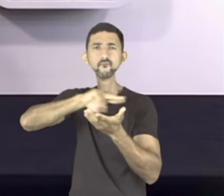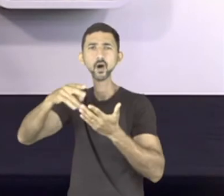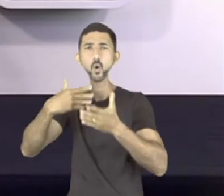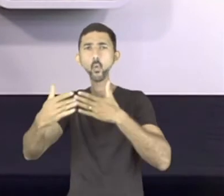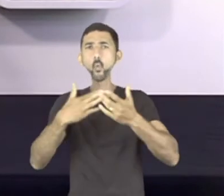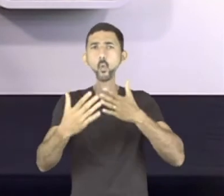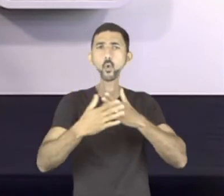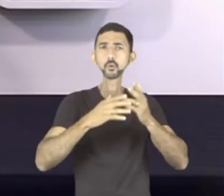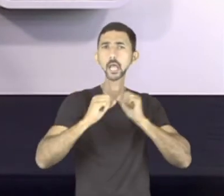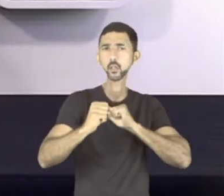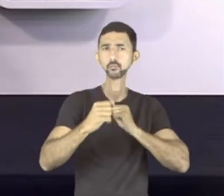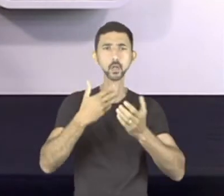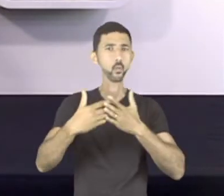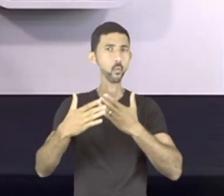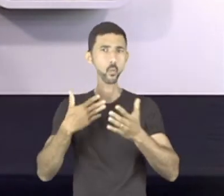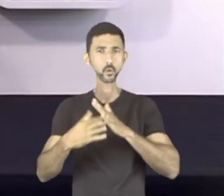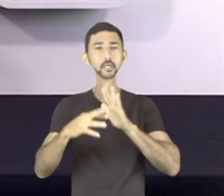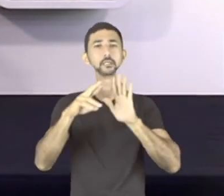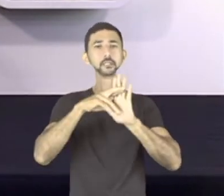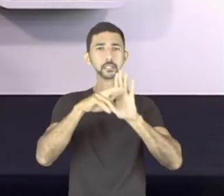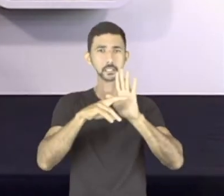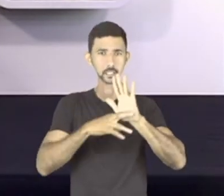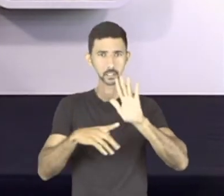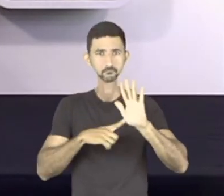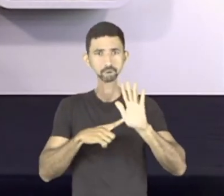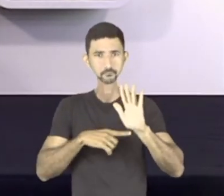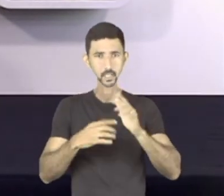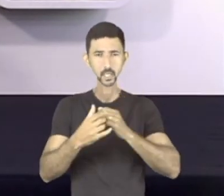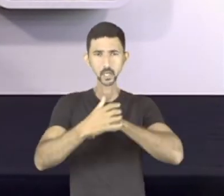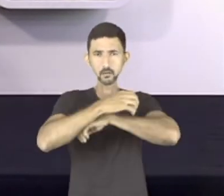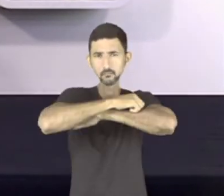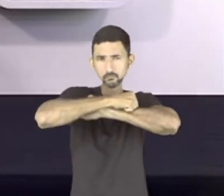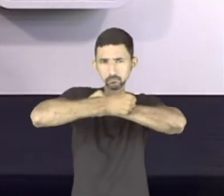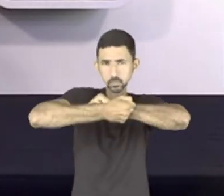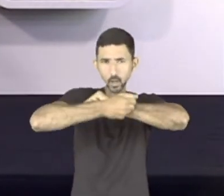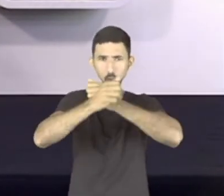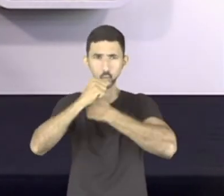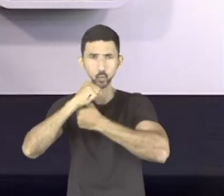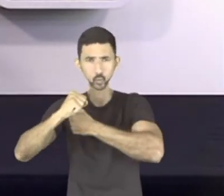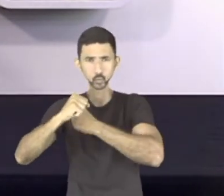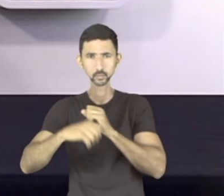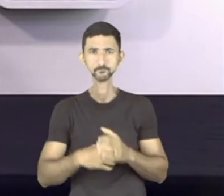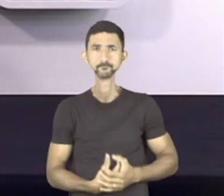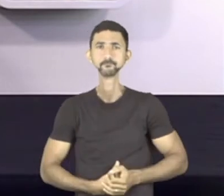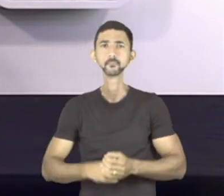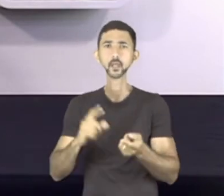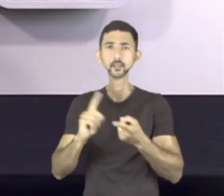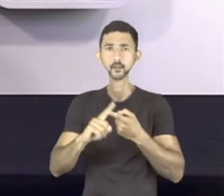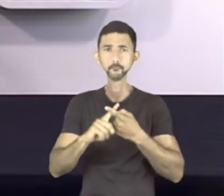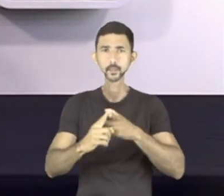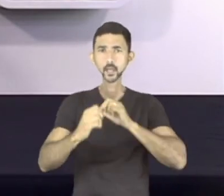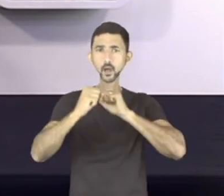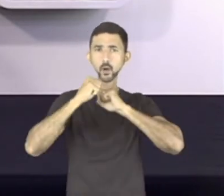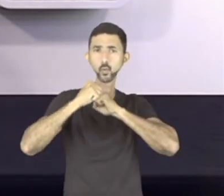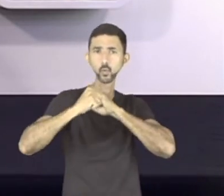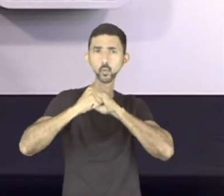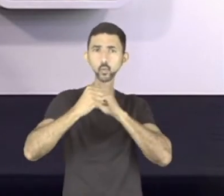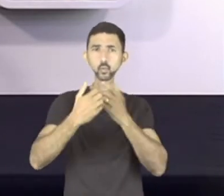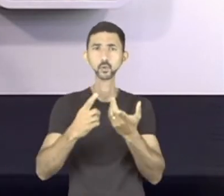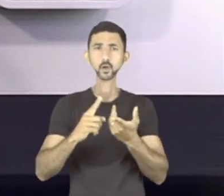de qualquer uma das lutas. Nós vimos isso nas lutas de agarre, então estamos vendo agora nas